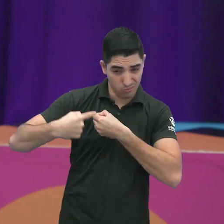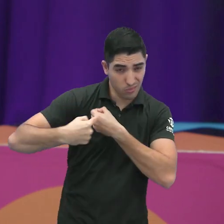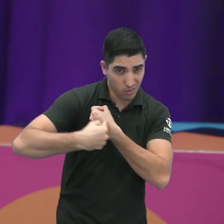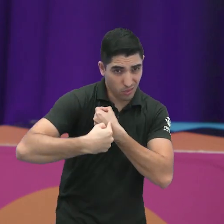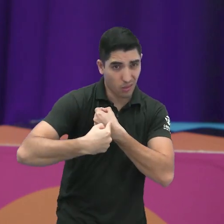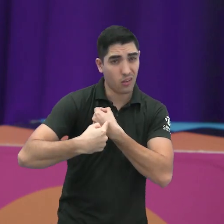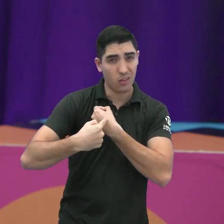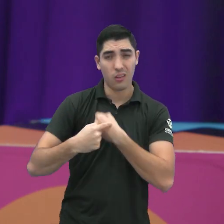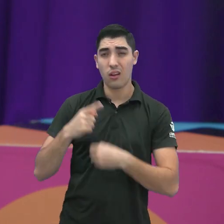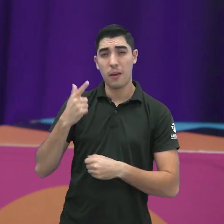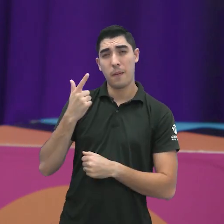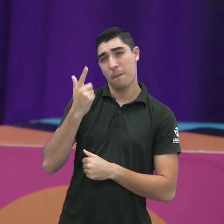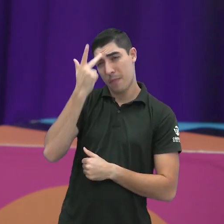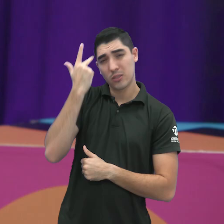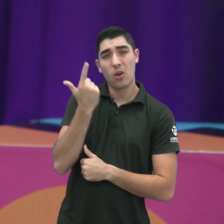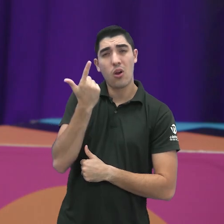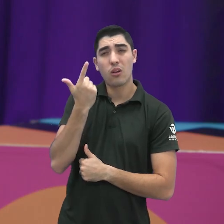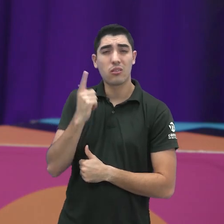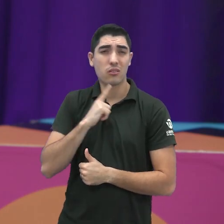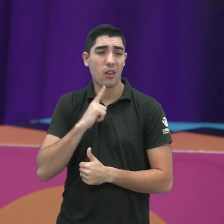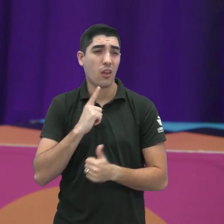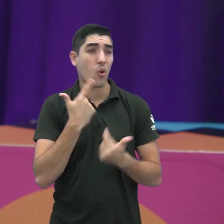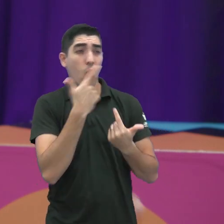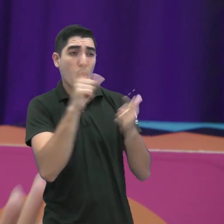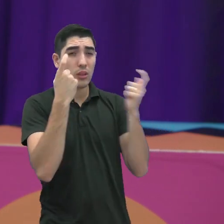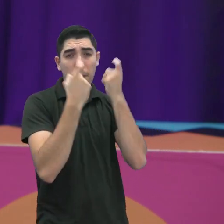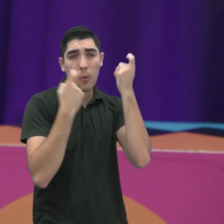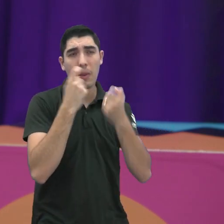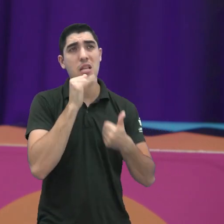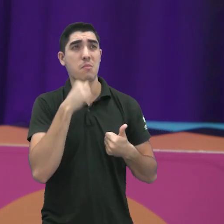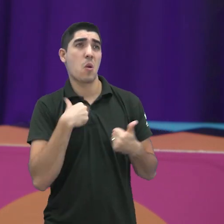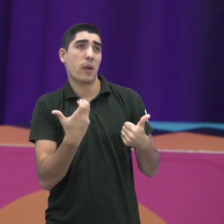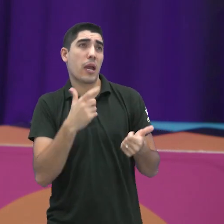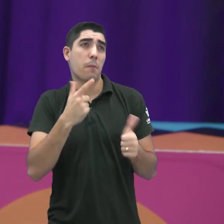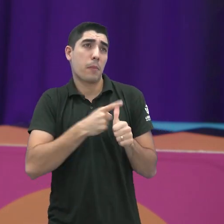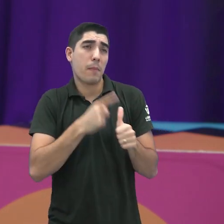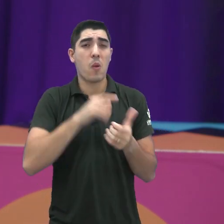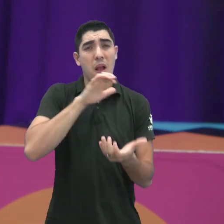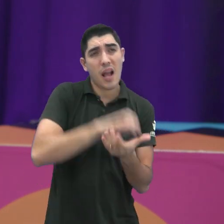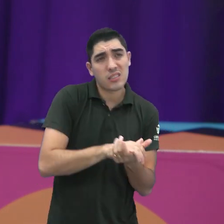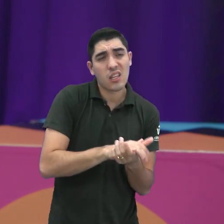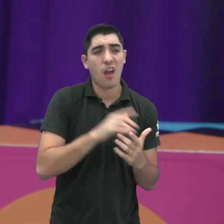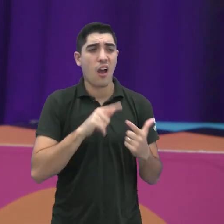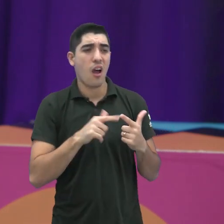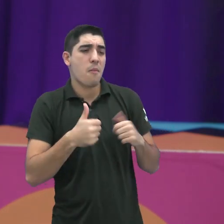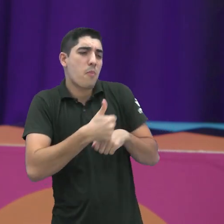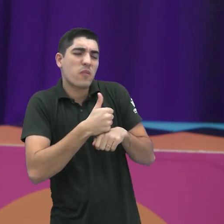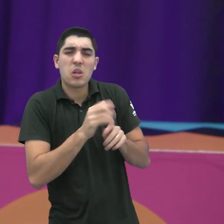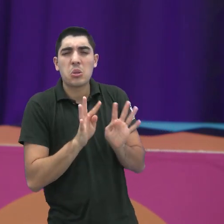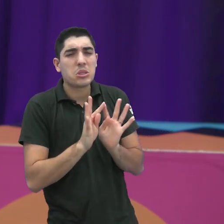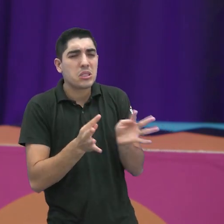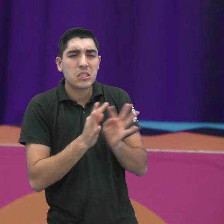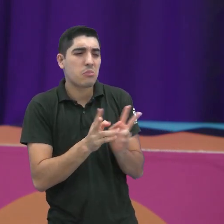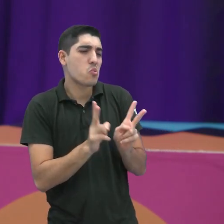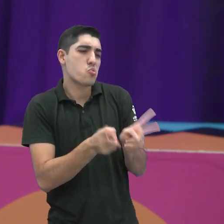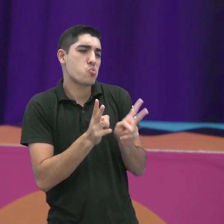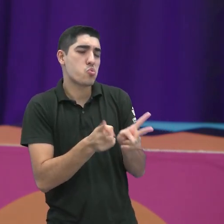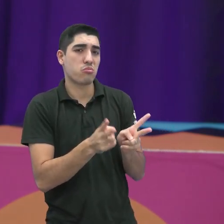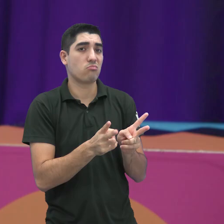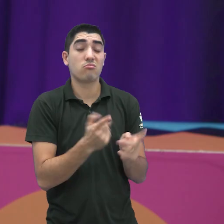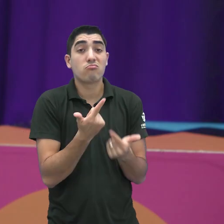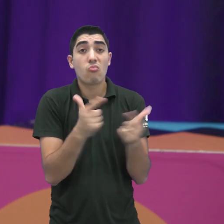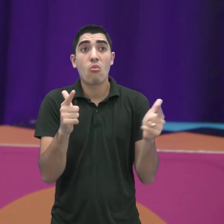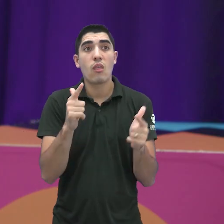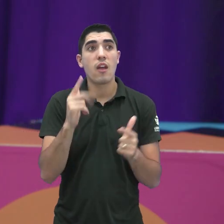outras preocupações, era você casar, ter sua profissãozinha ali e ficar, Sim. não tinha essa